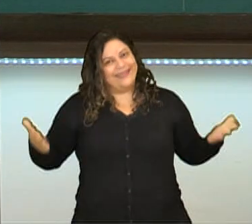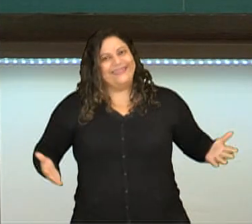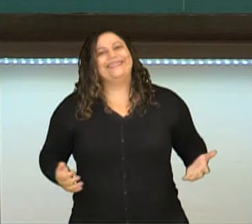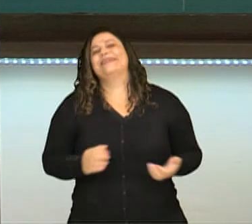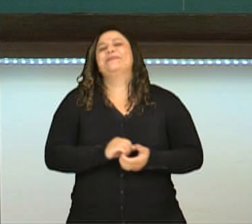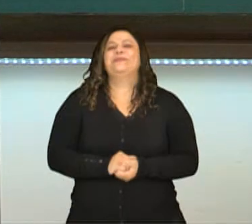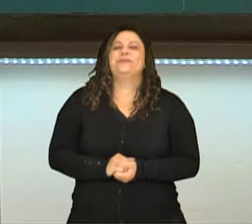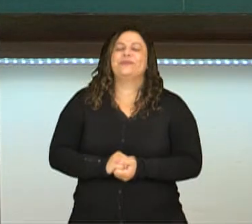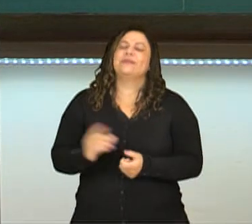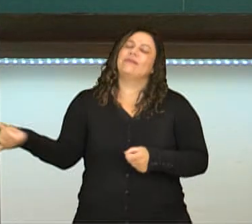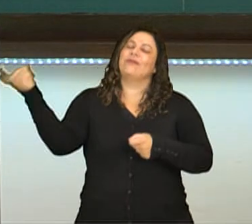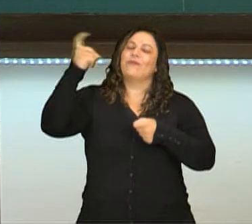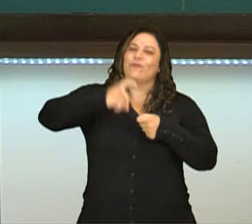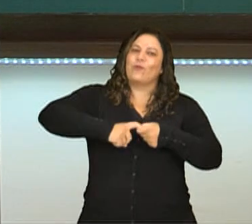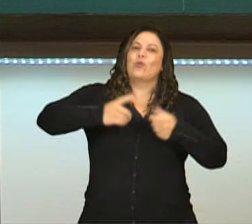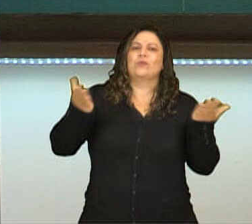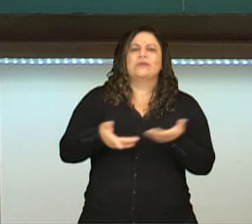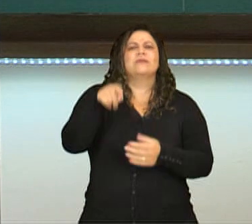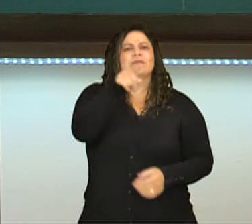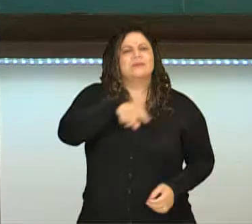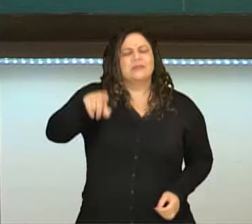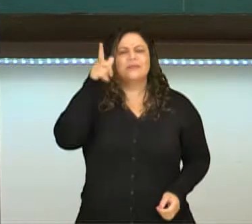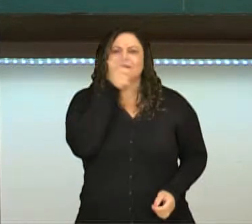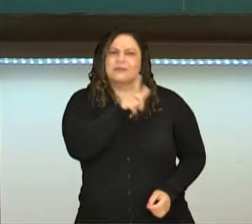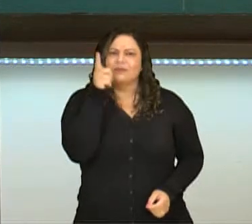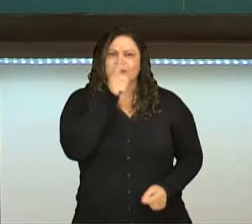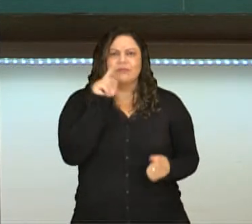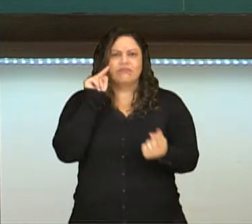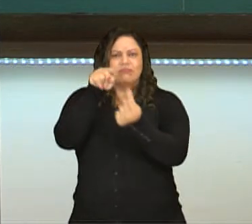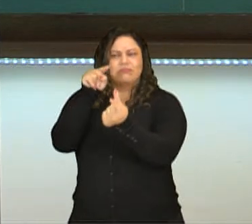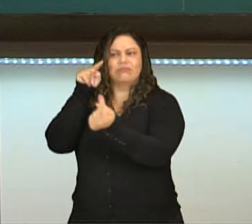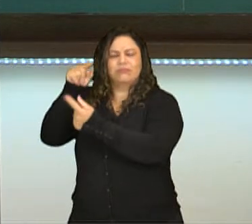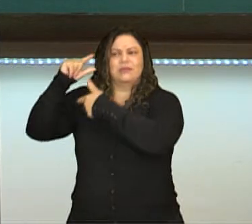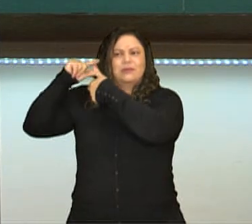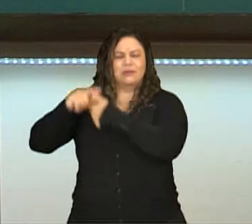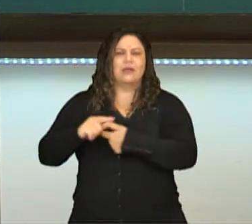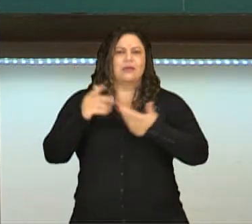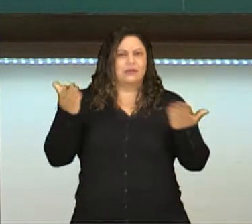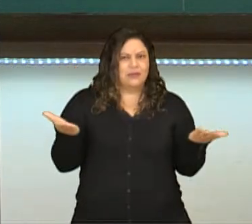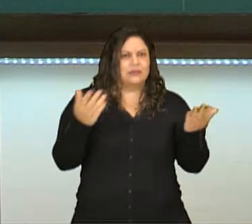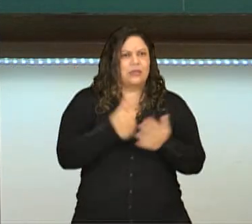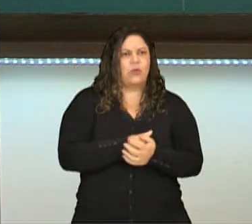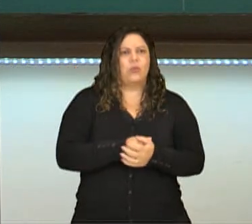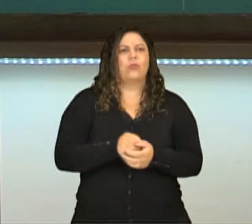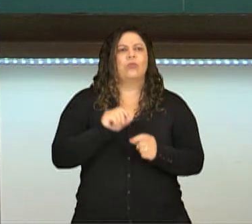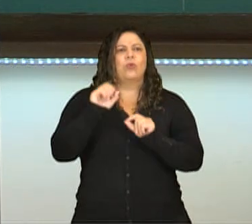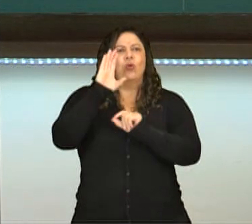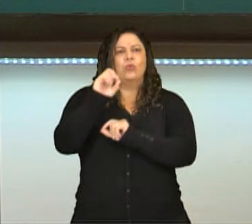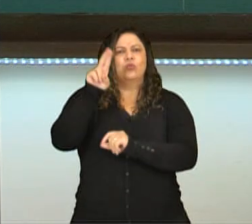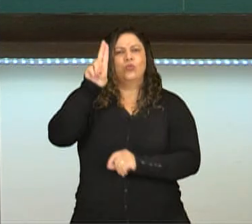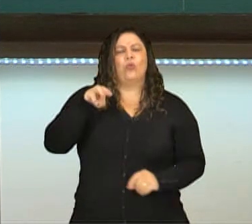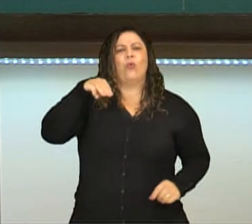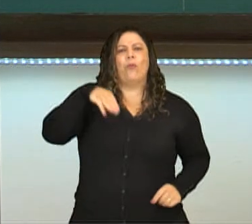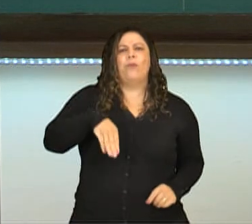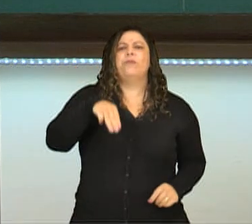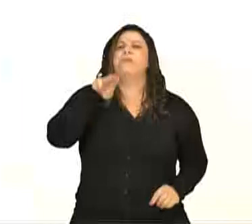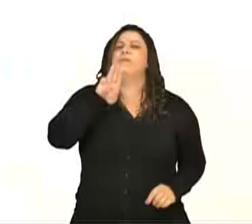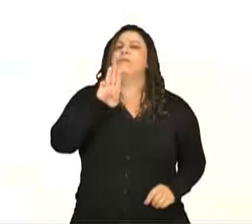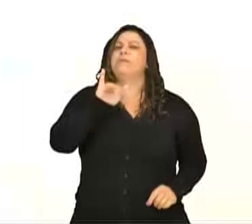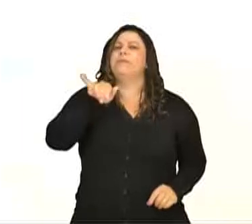Então, pessoal, voltamos. Conseguiram identificar as tradições que compõem a cumbia? Vamos lá, vamos conversar mais um